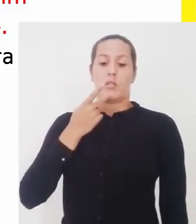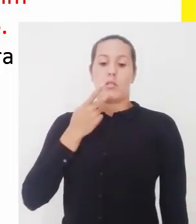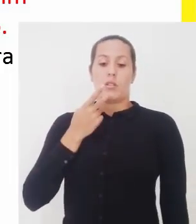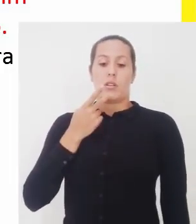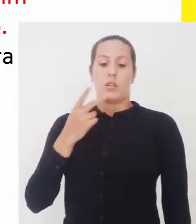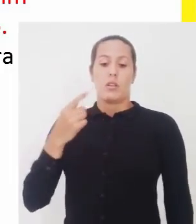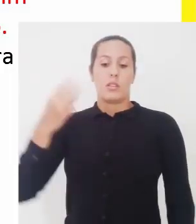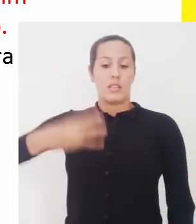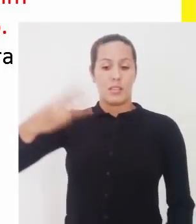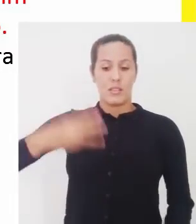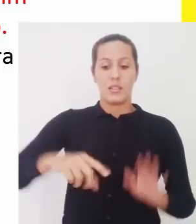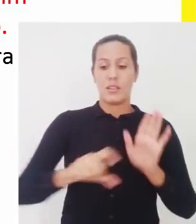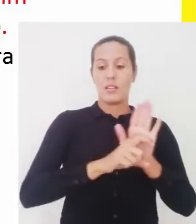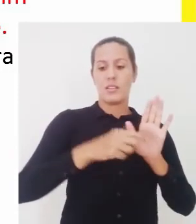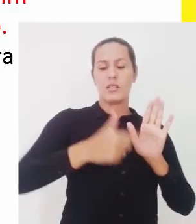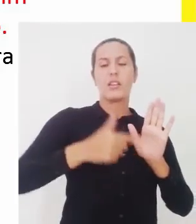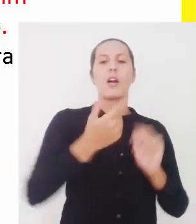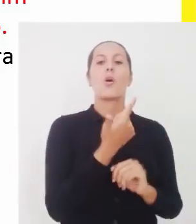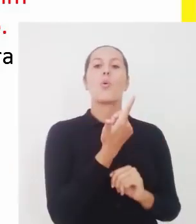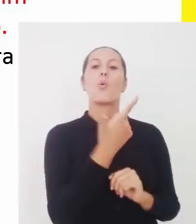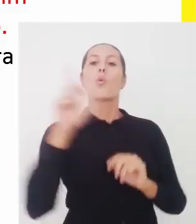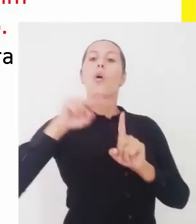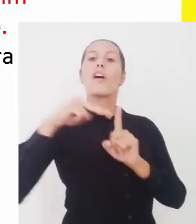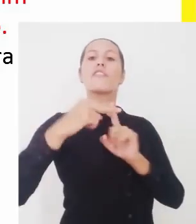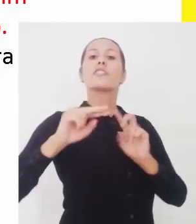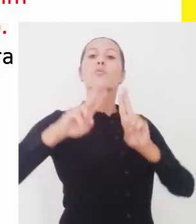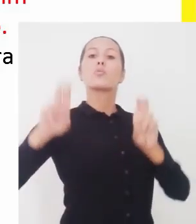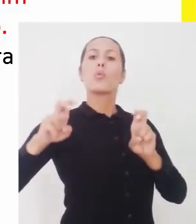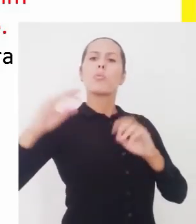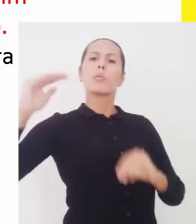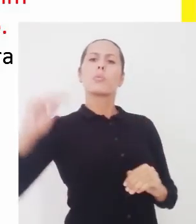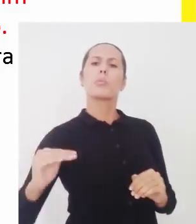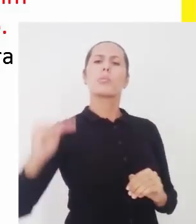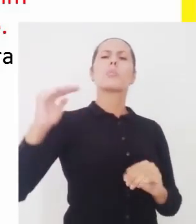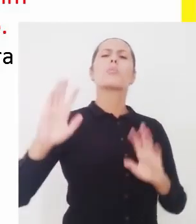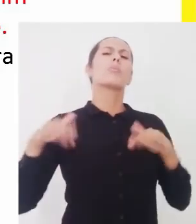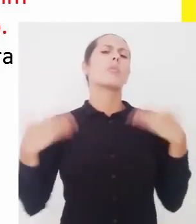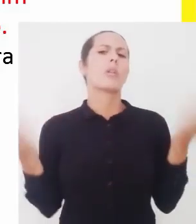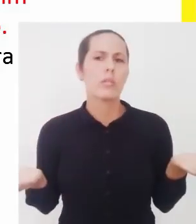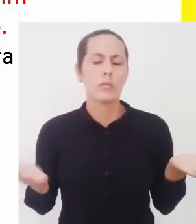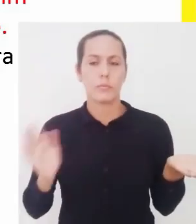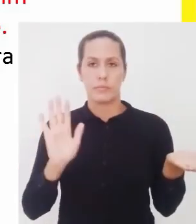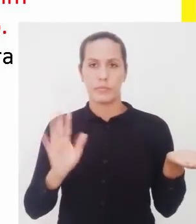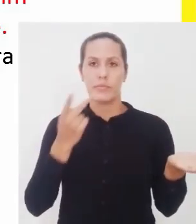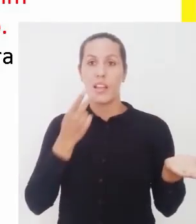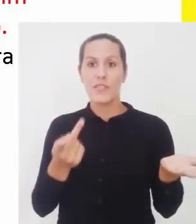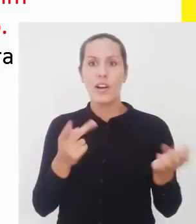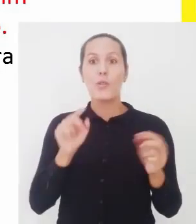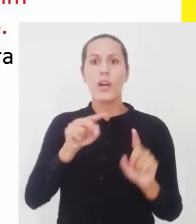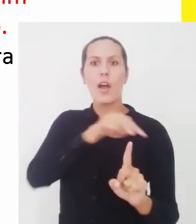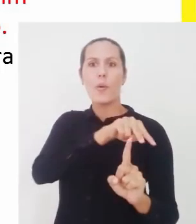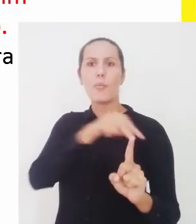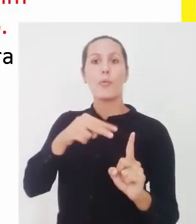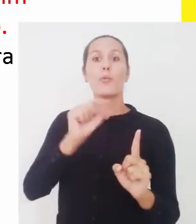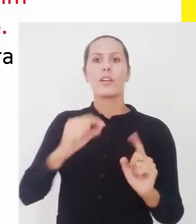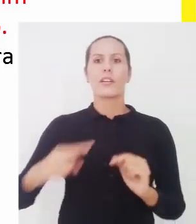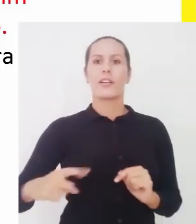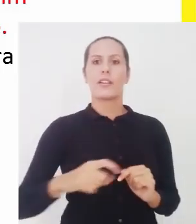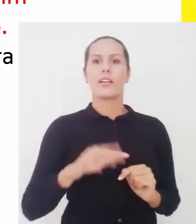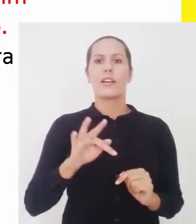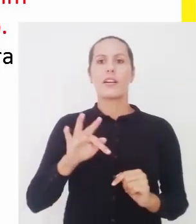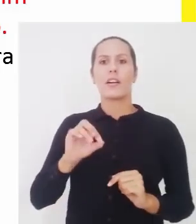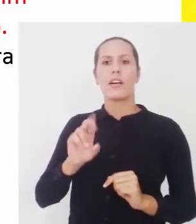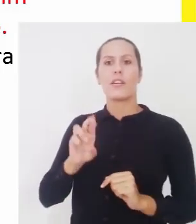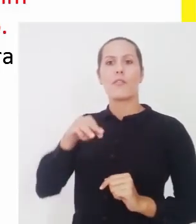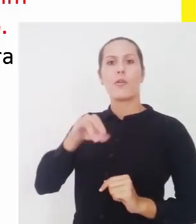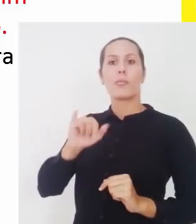uma formiguinha. Para a formiga, ele é enorme, quase um gigante. Quantos pontos de vista aparecem